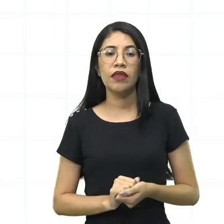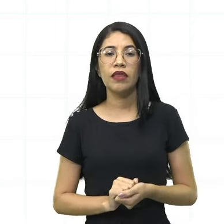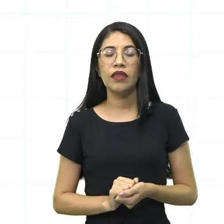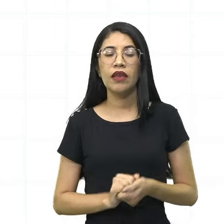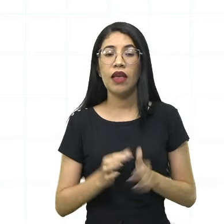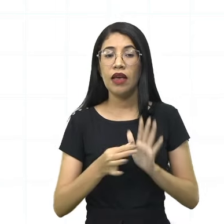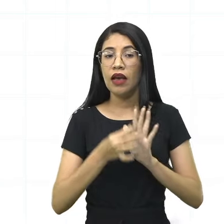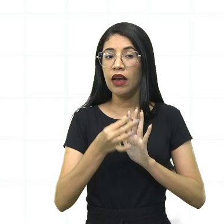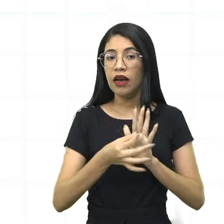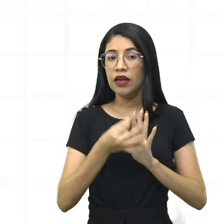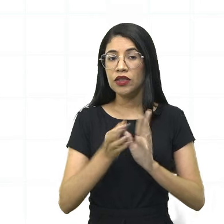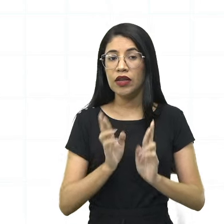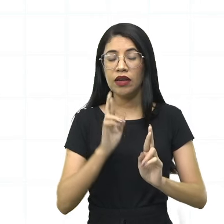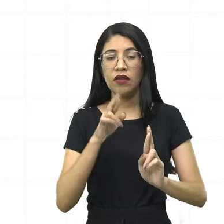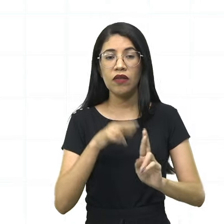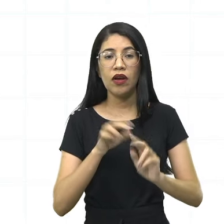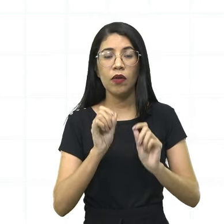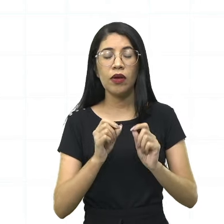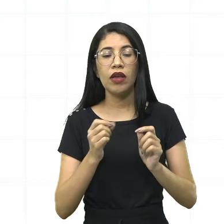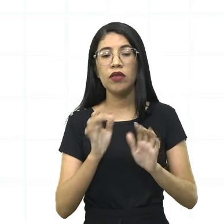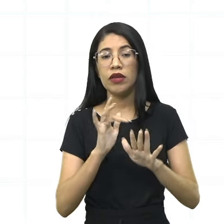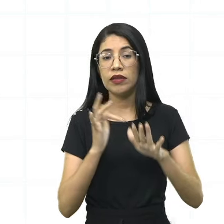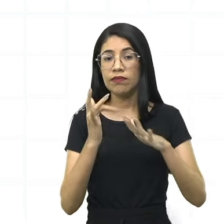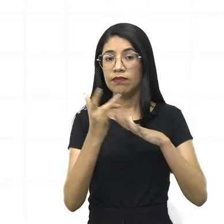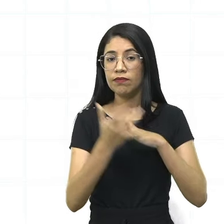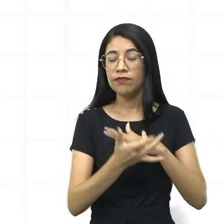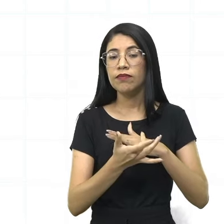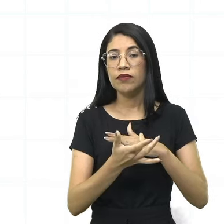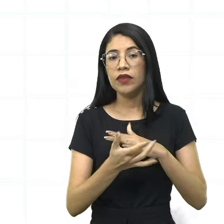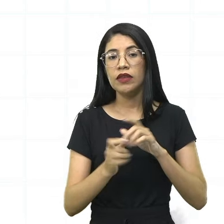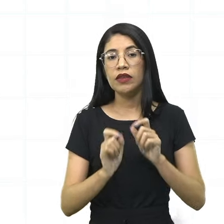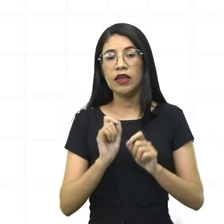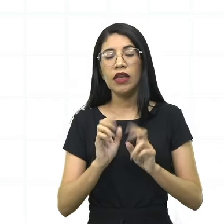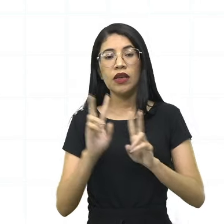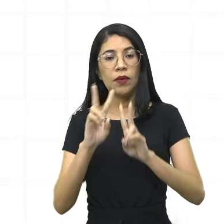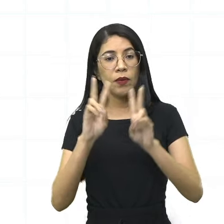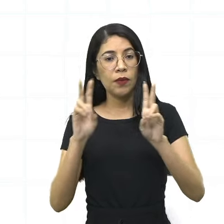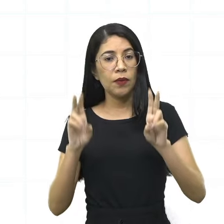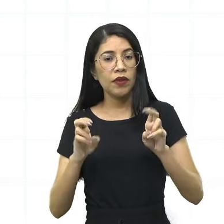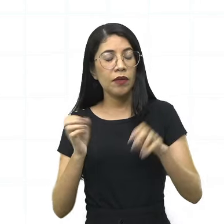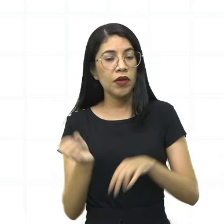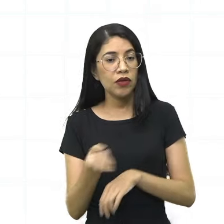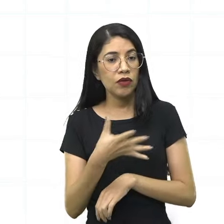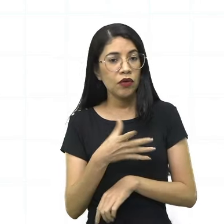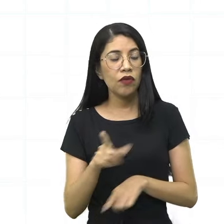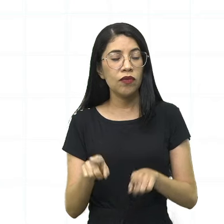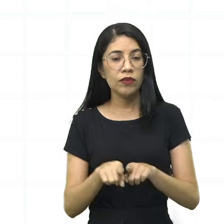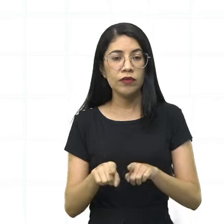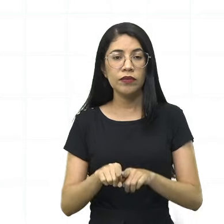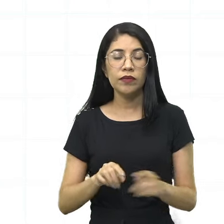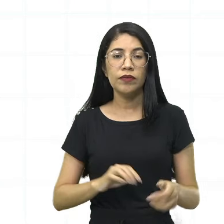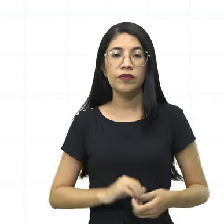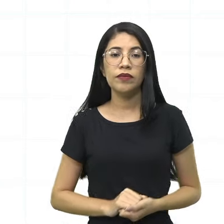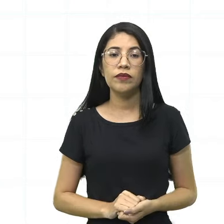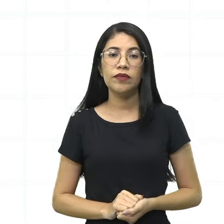vem em torno da questão das redes sociais, né? Que é um assunto atual para a gente,